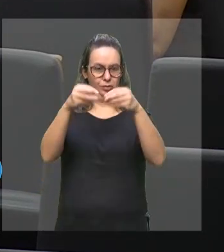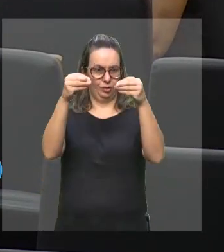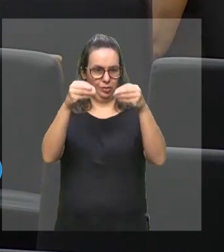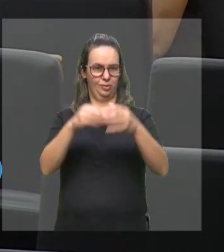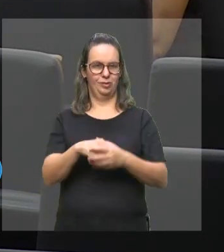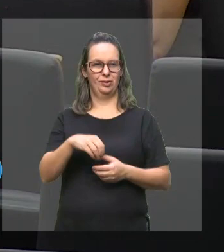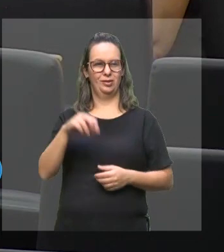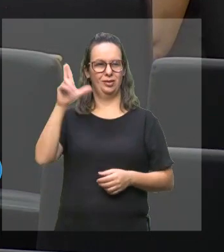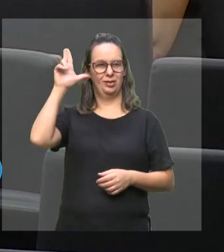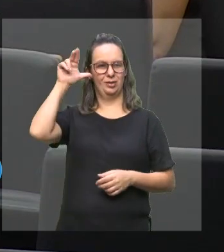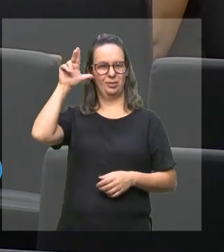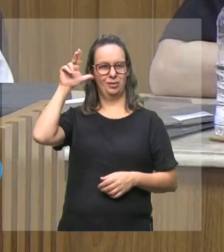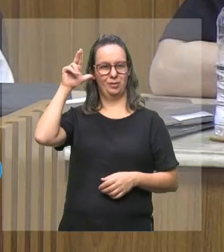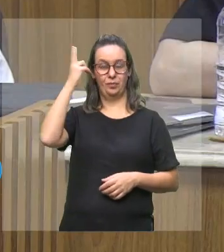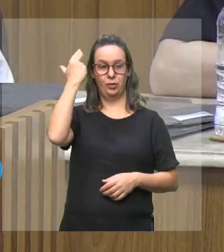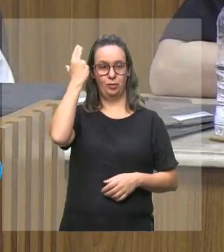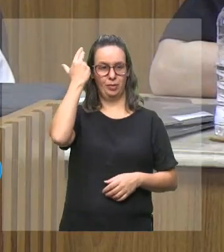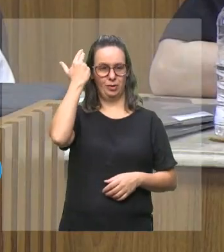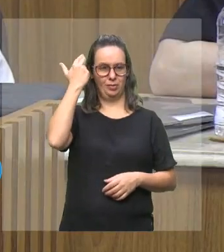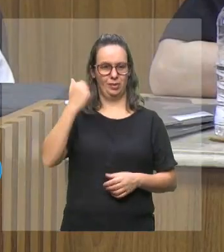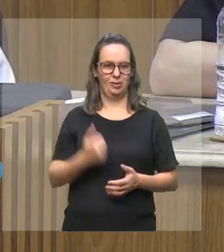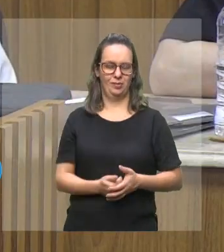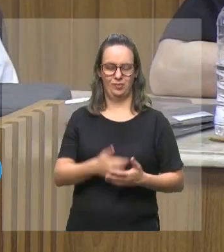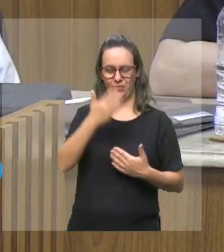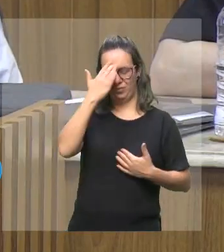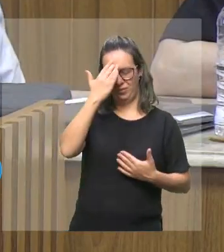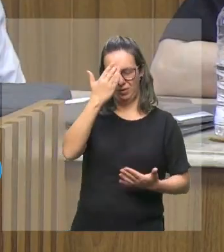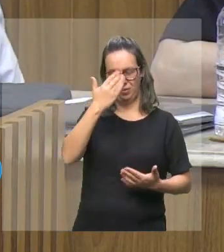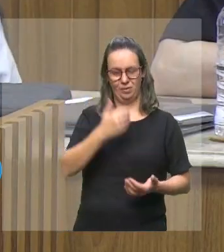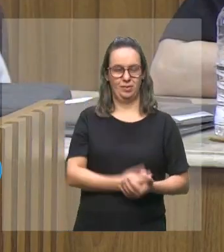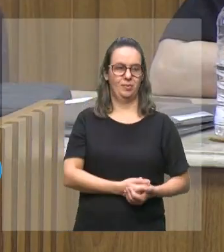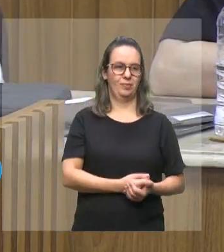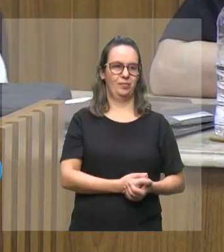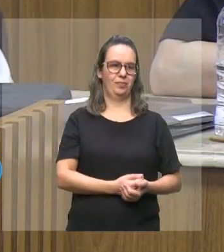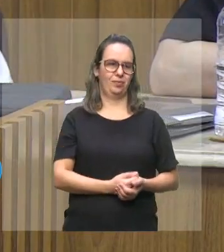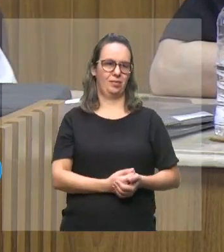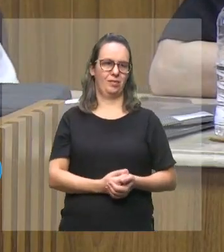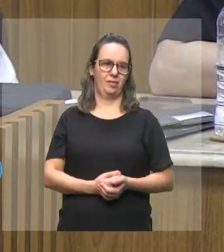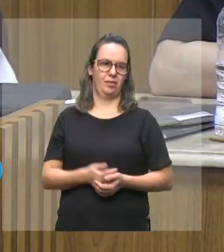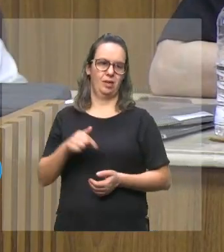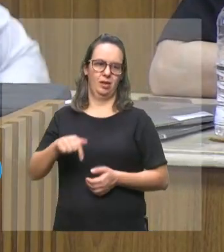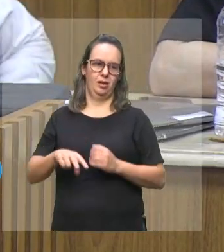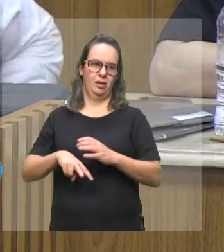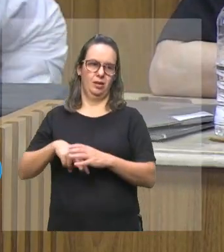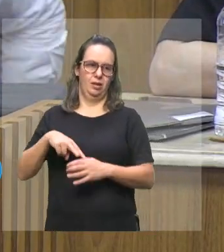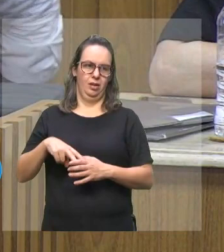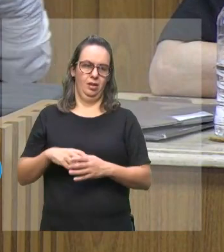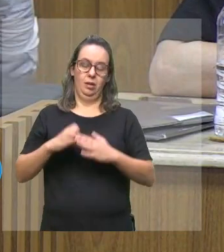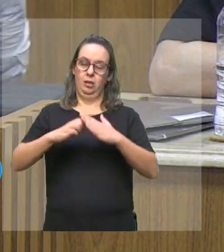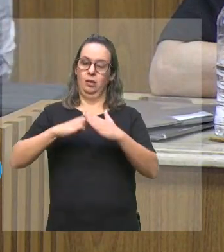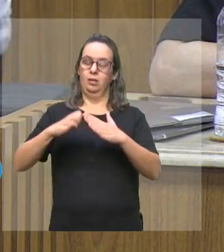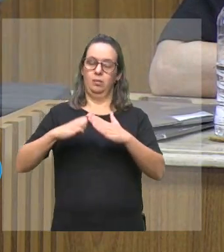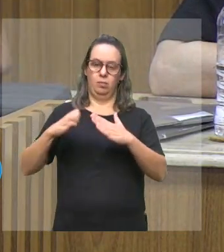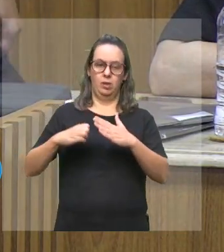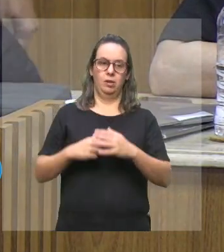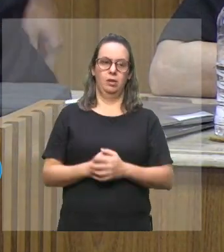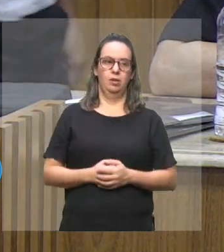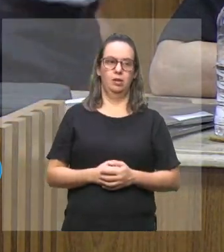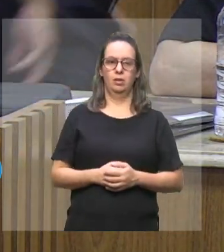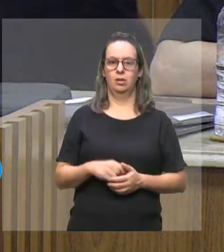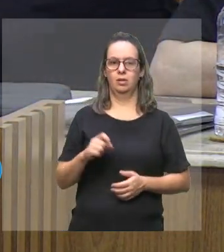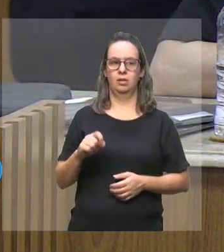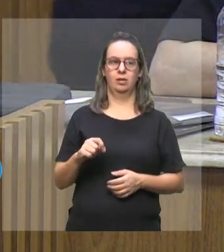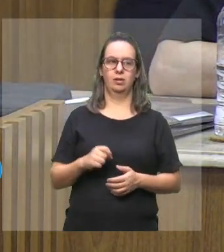Senhor presidente, nós estamos aqui para falar sobre esta emenda que nós apresentamos a este